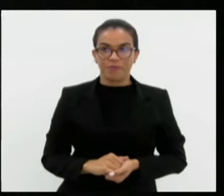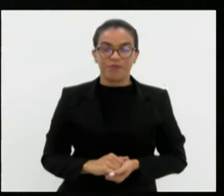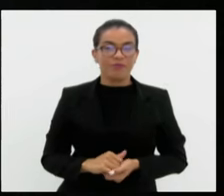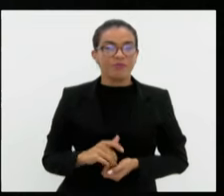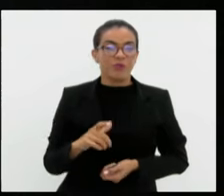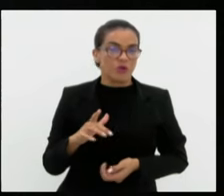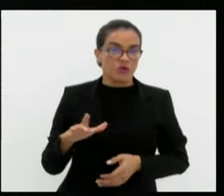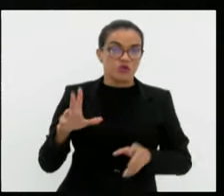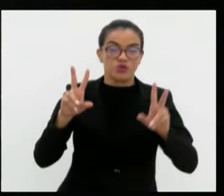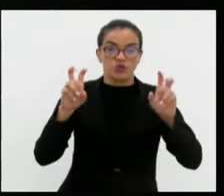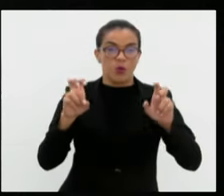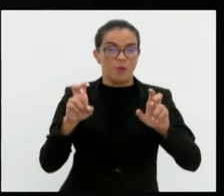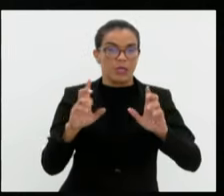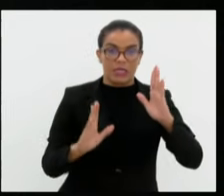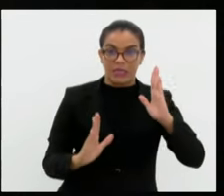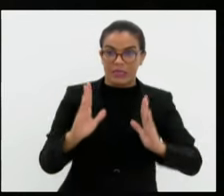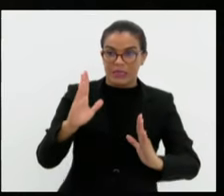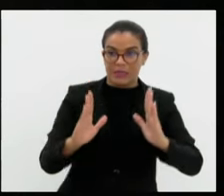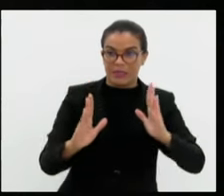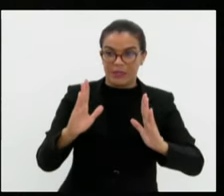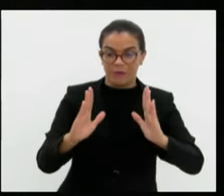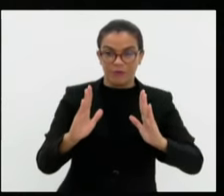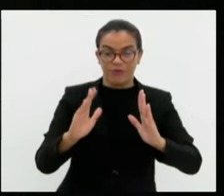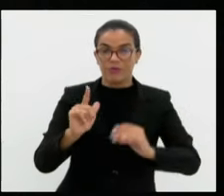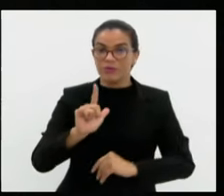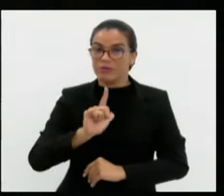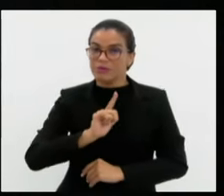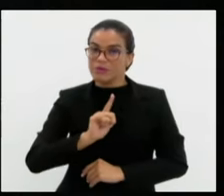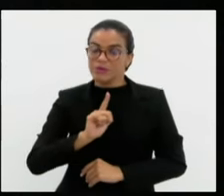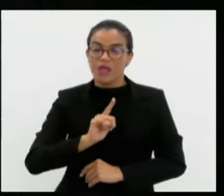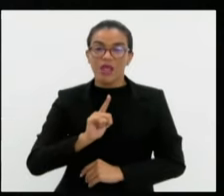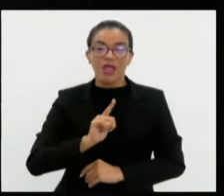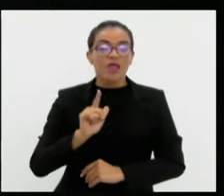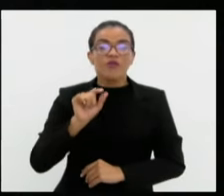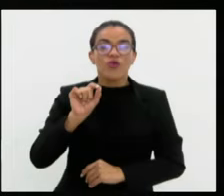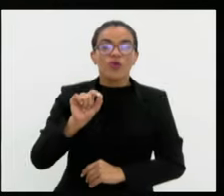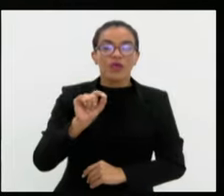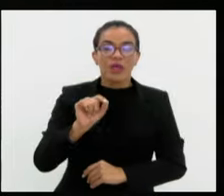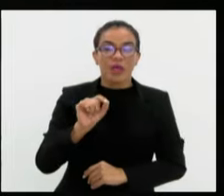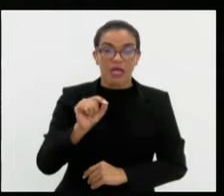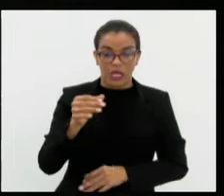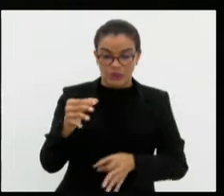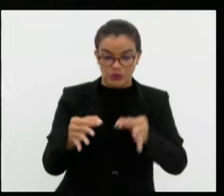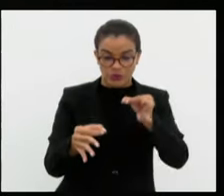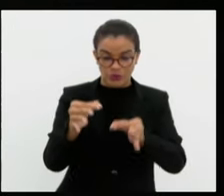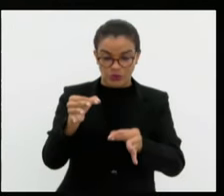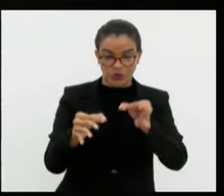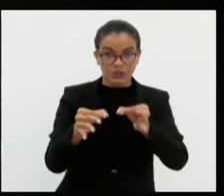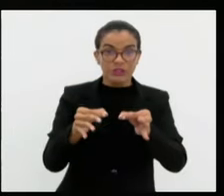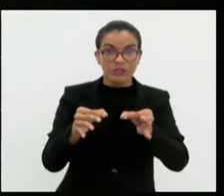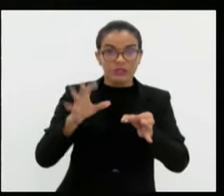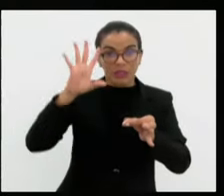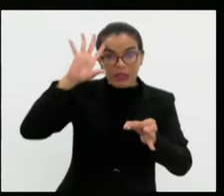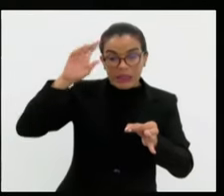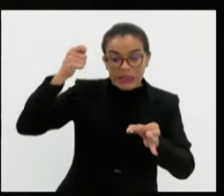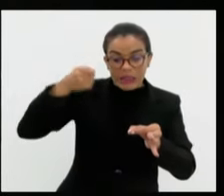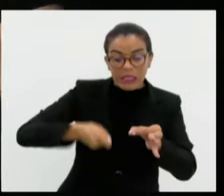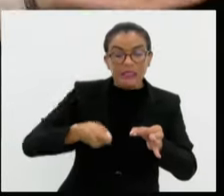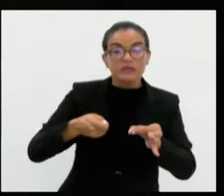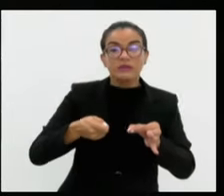temporal. Na verdade, fez-se uma lacuna. A justiça decidiu por